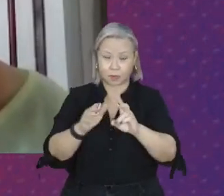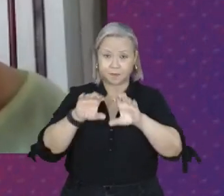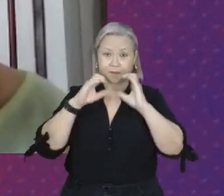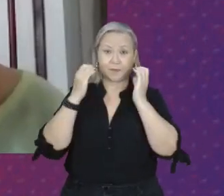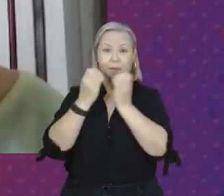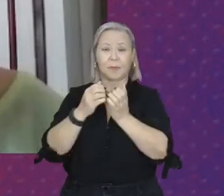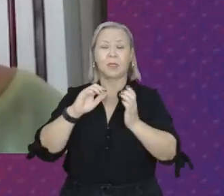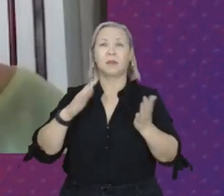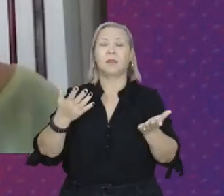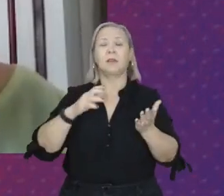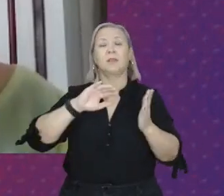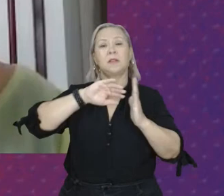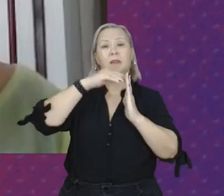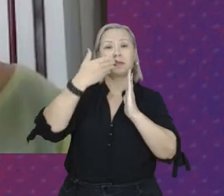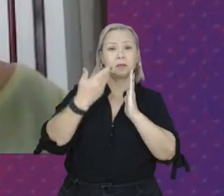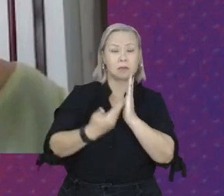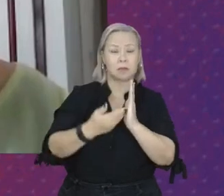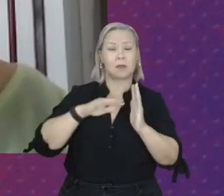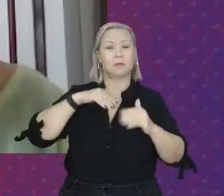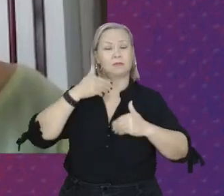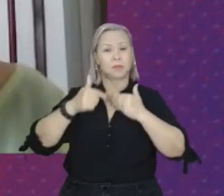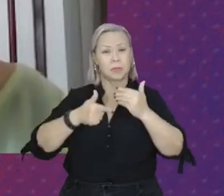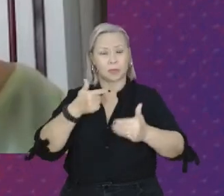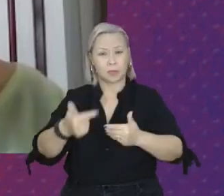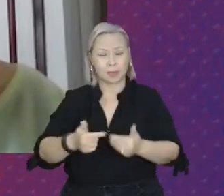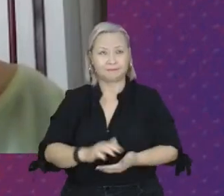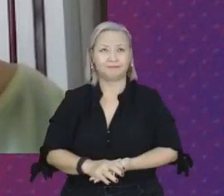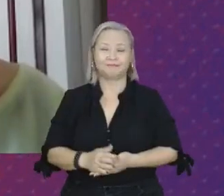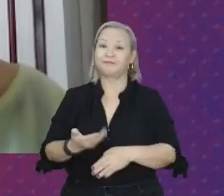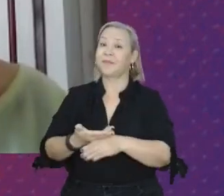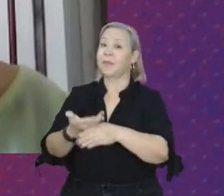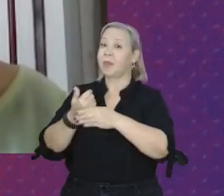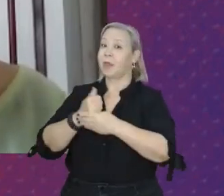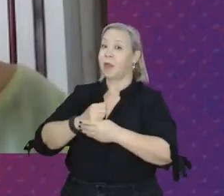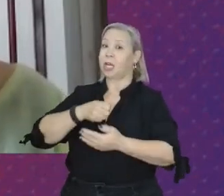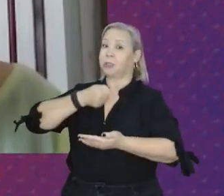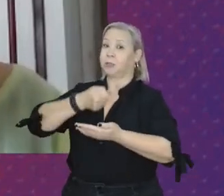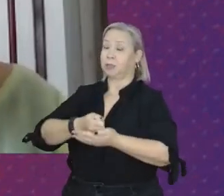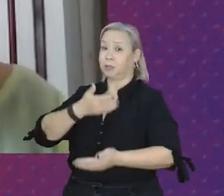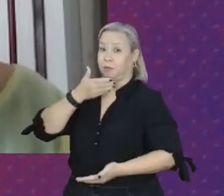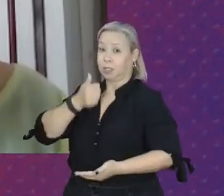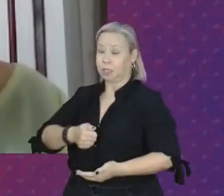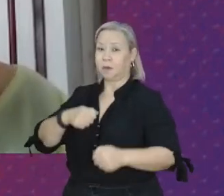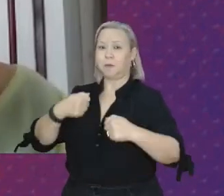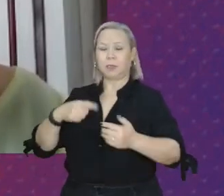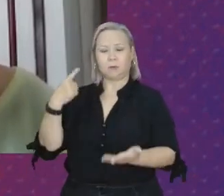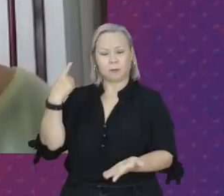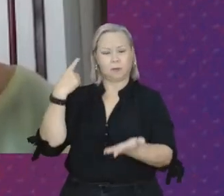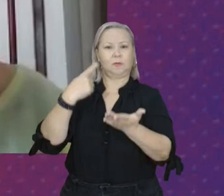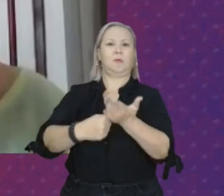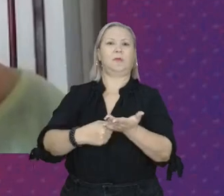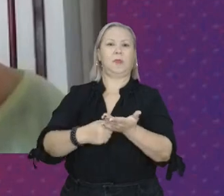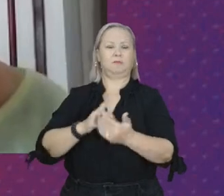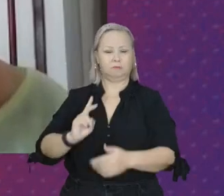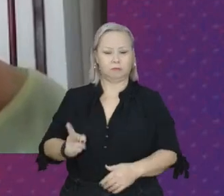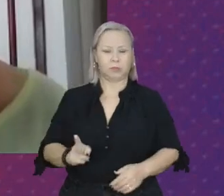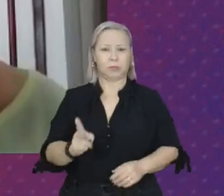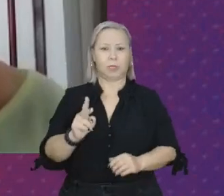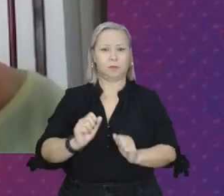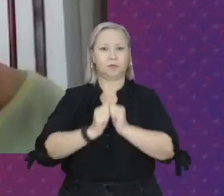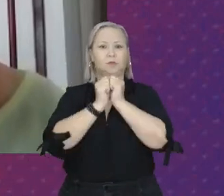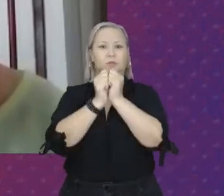comunidades tradicionais. A luta antimachista é preciso ser combinada em permanência com a